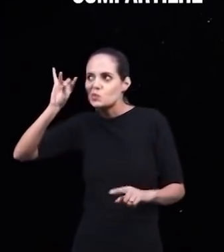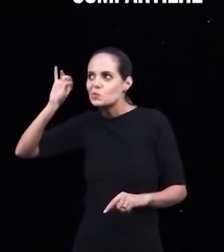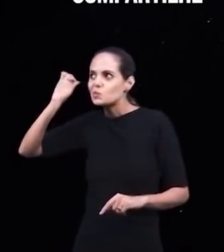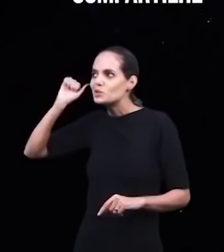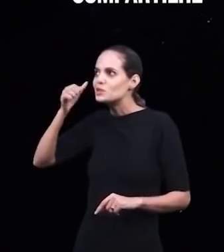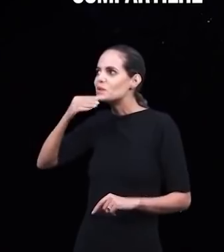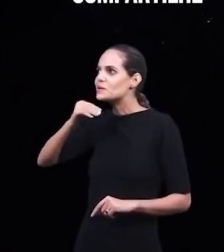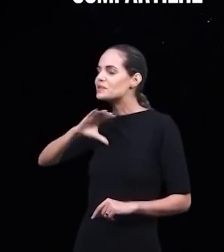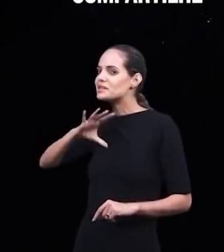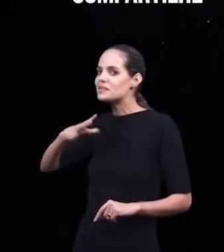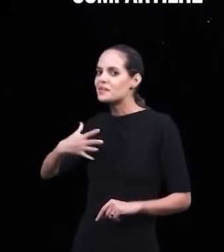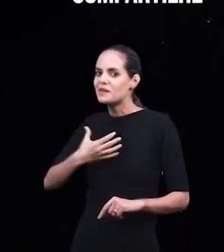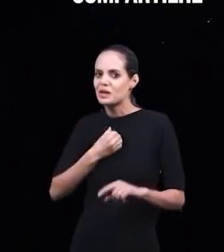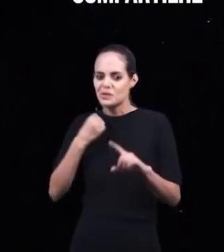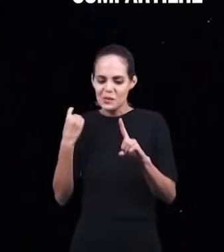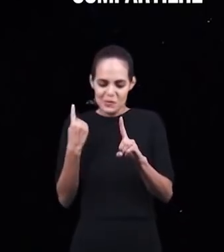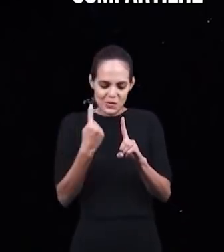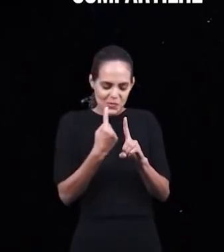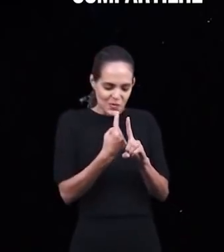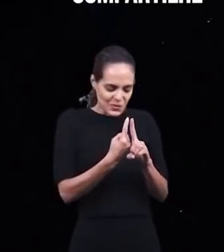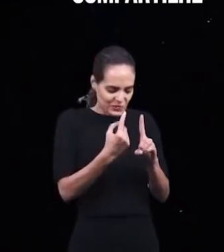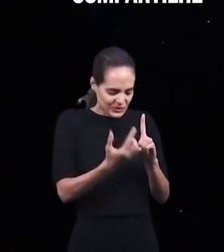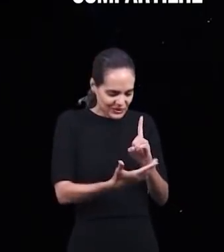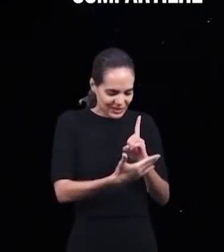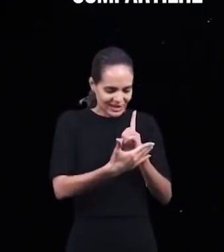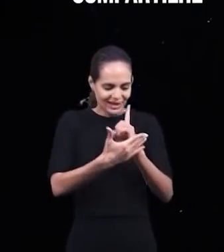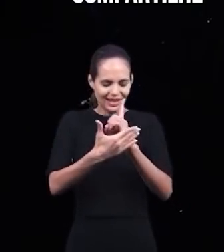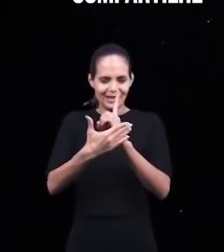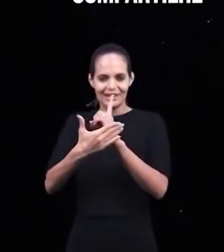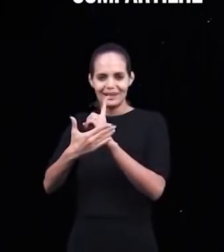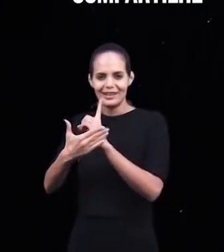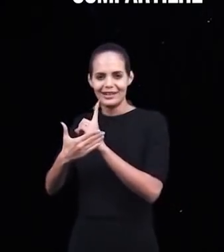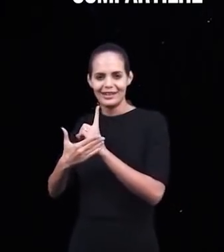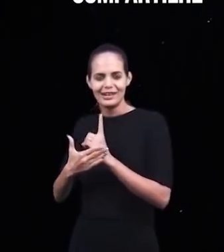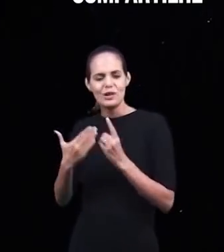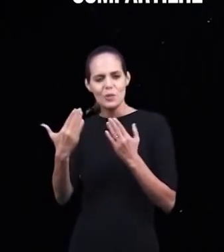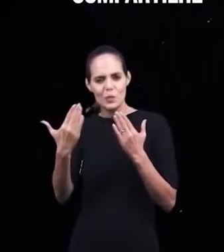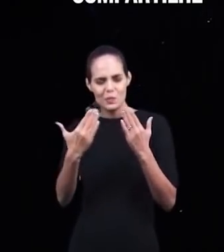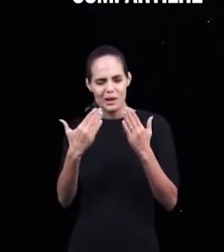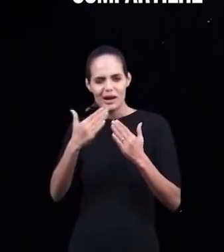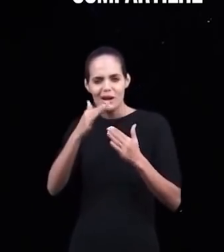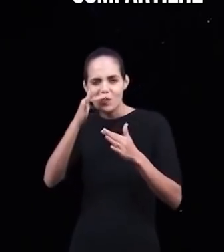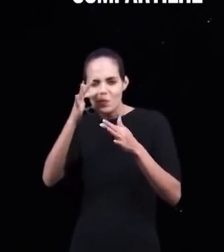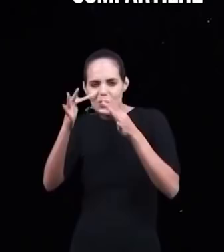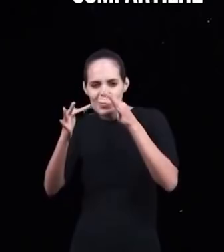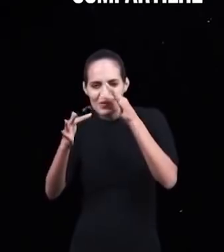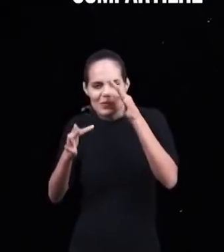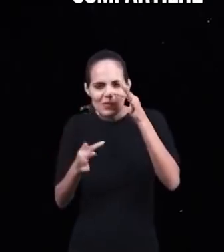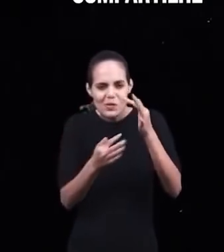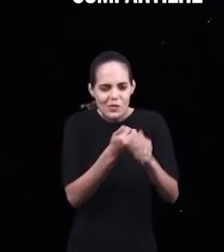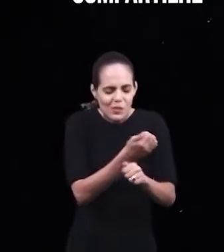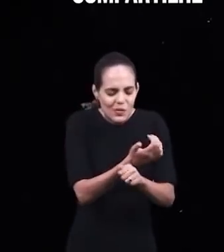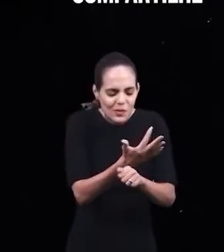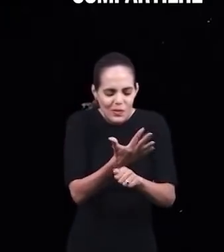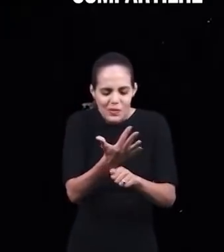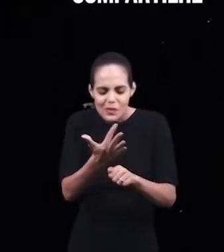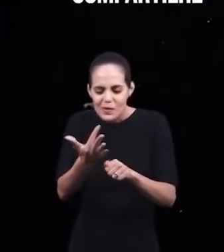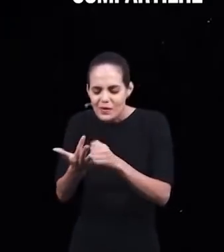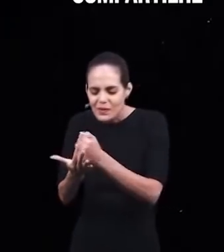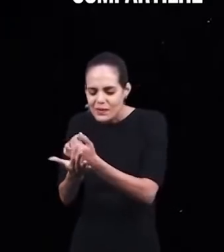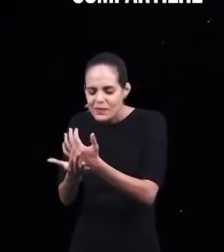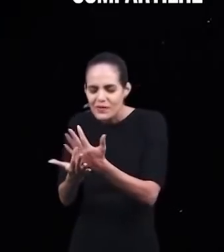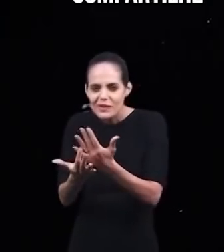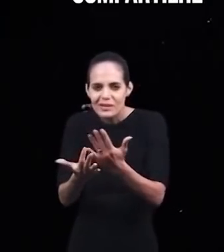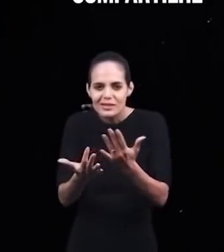Salvador me achou. Tal como a flor que no jardim